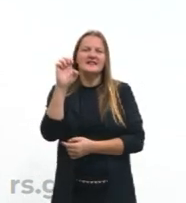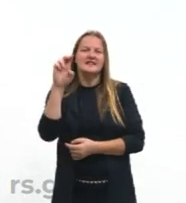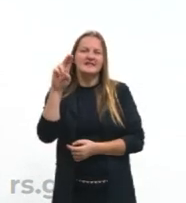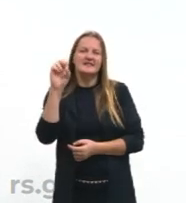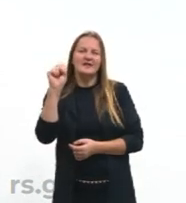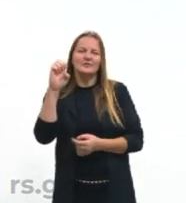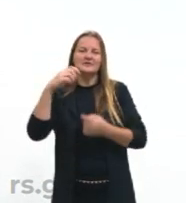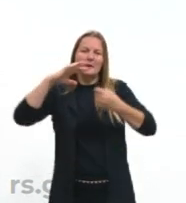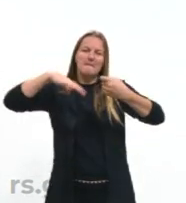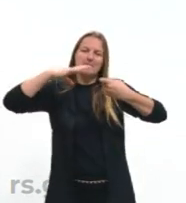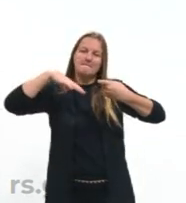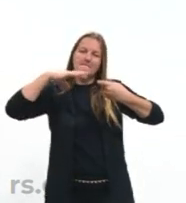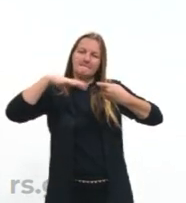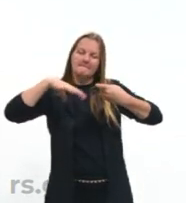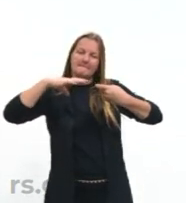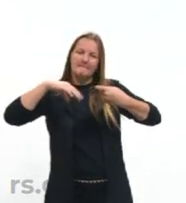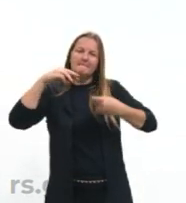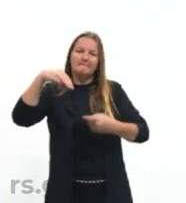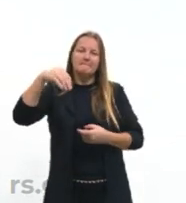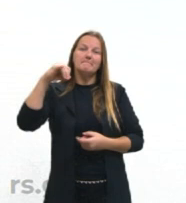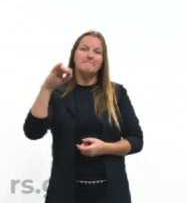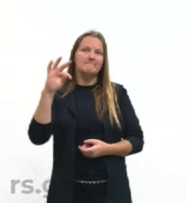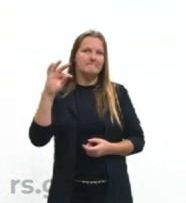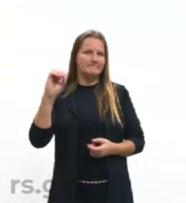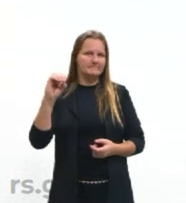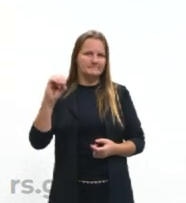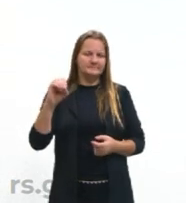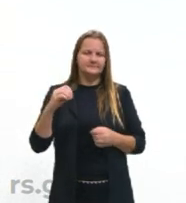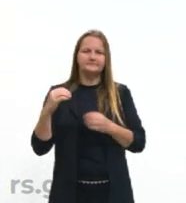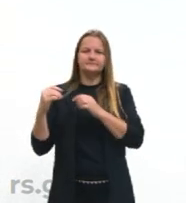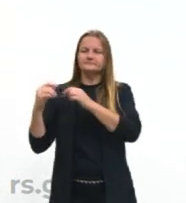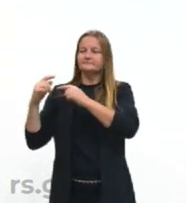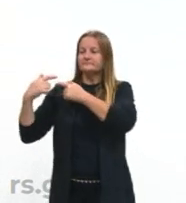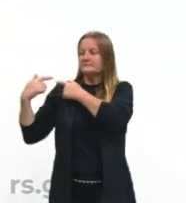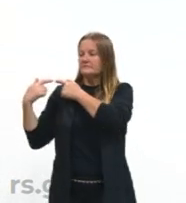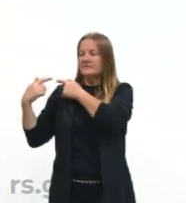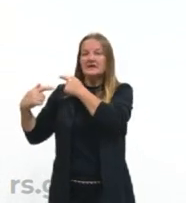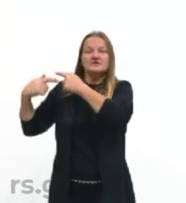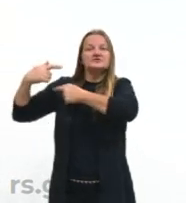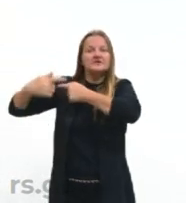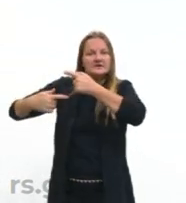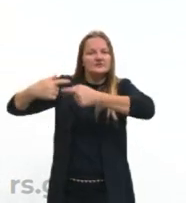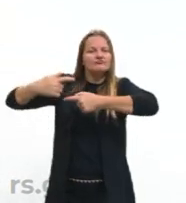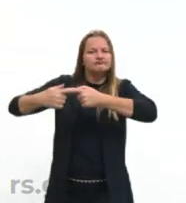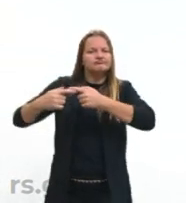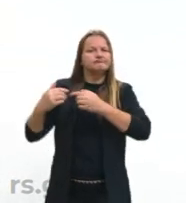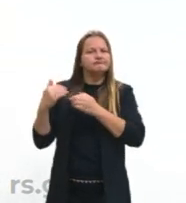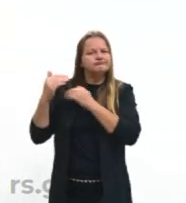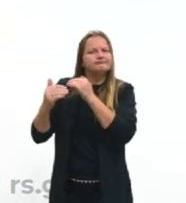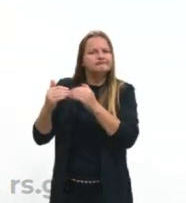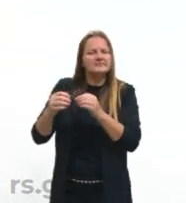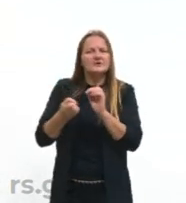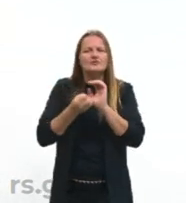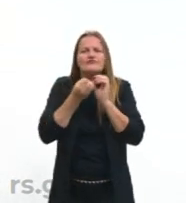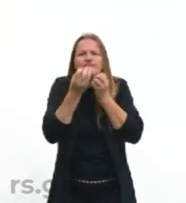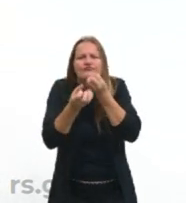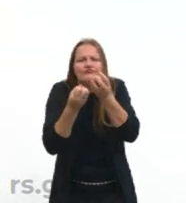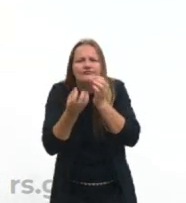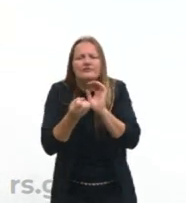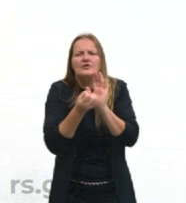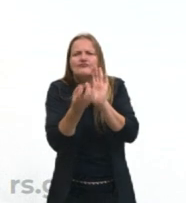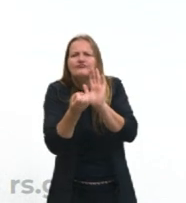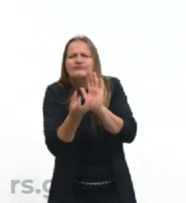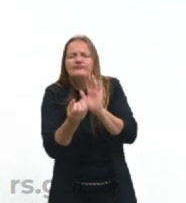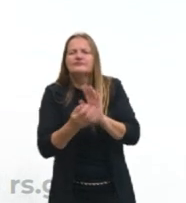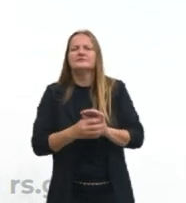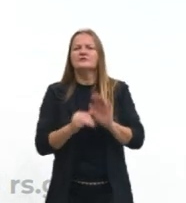esses mitos esses mitos eles eram passados de geração para geração né de forma narrativa por